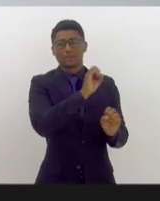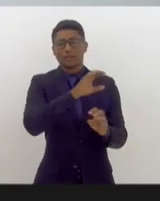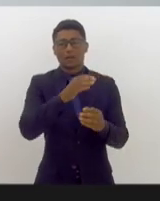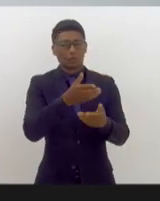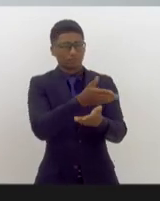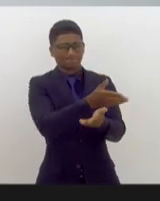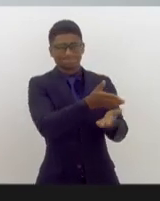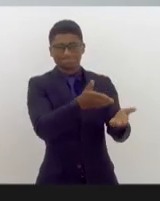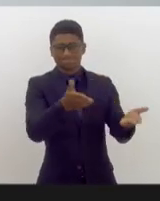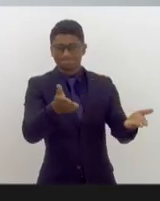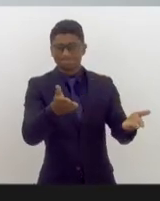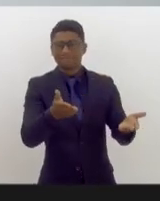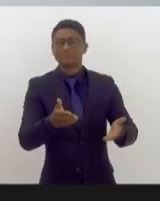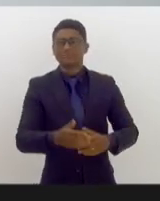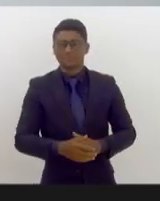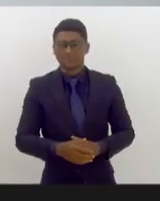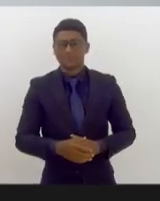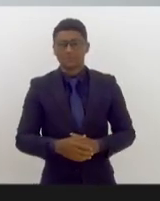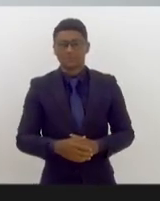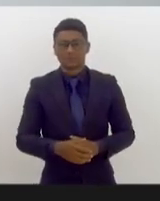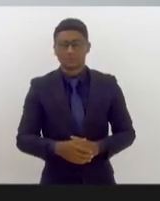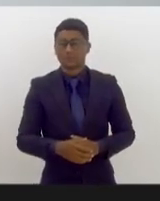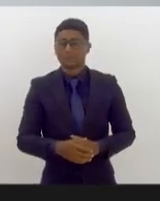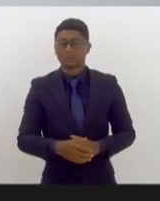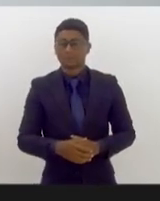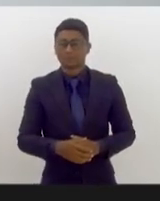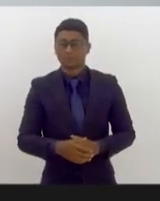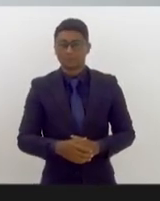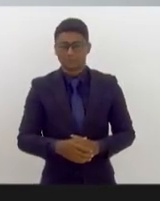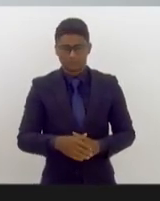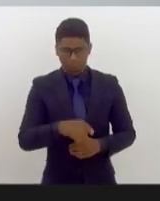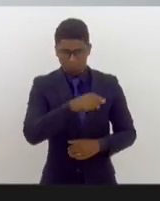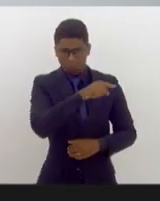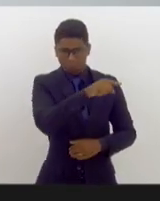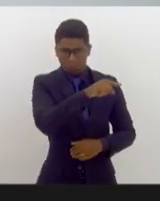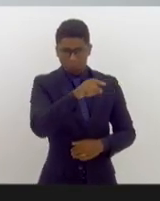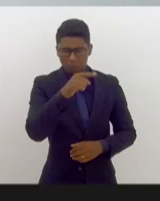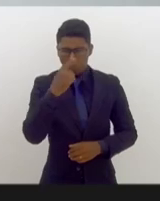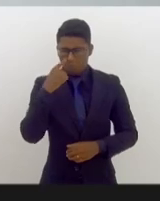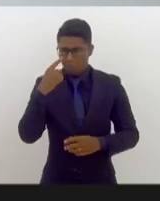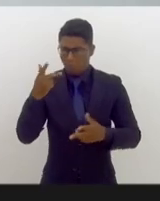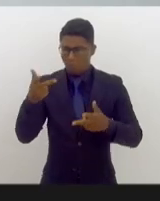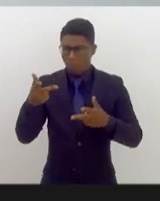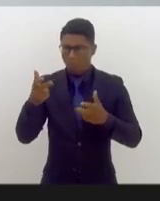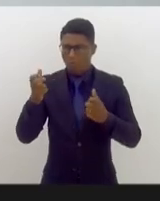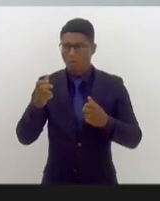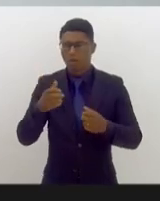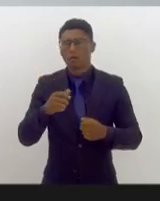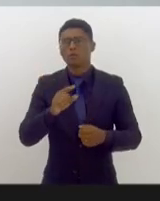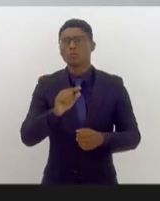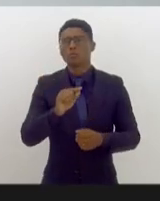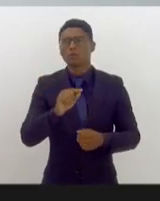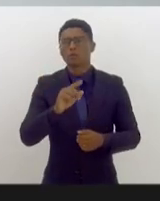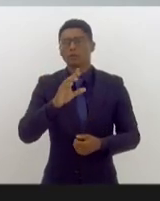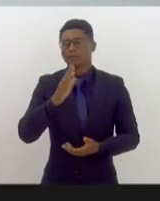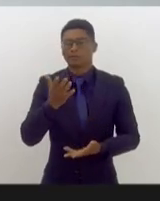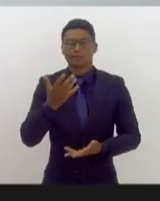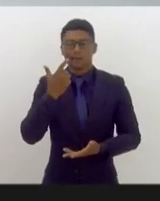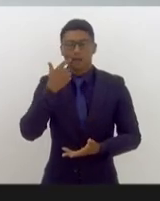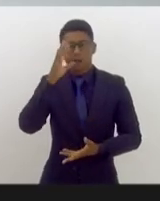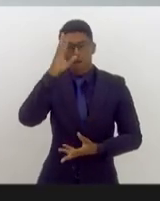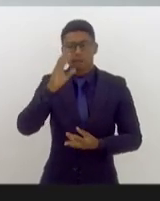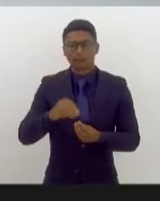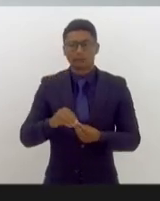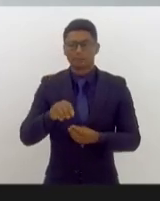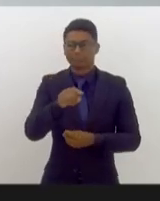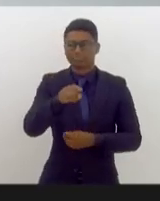que, baseando-se em estatísticas de frequência, ou concluem que esses sujeitos